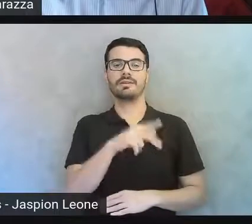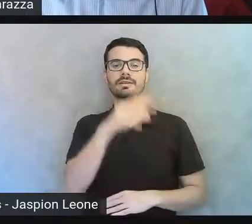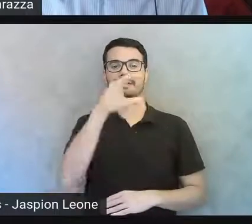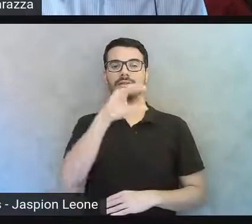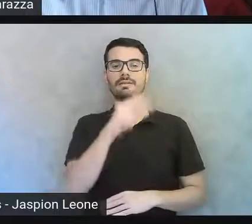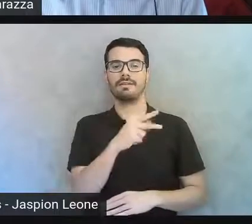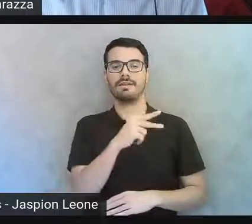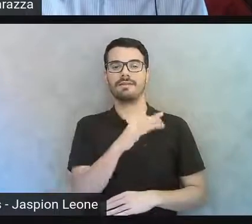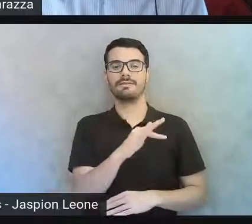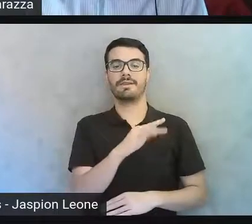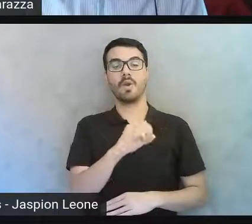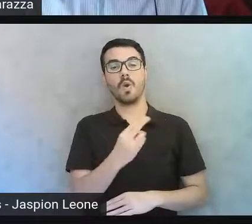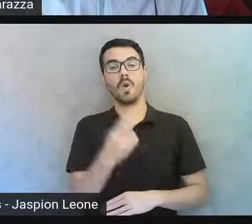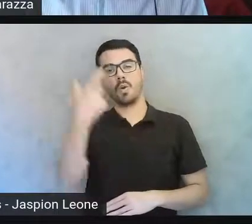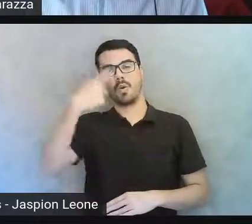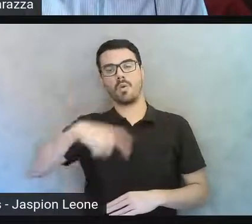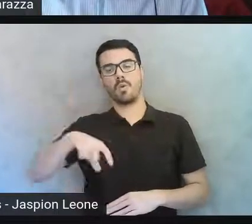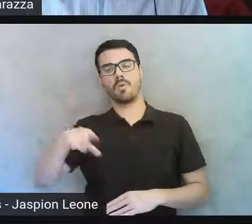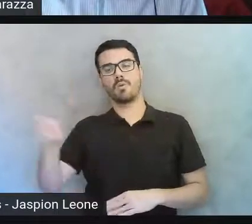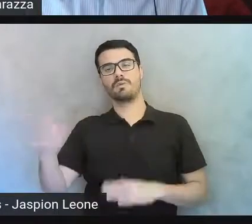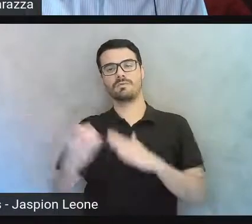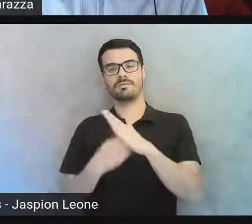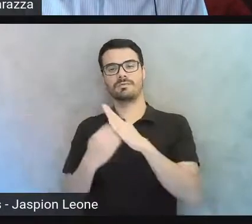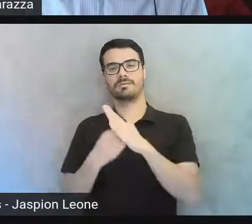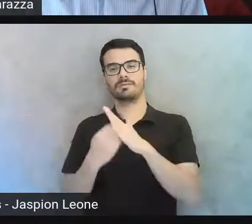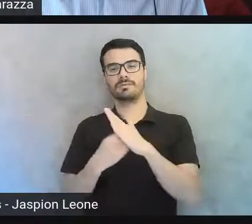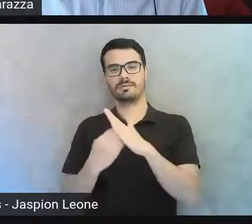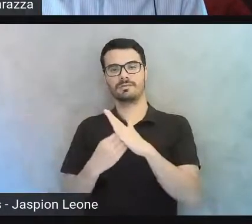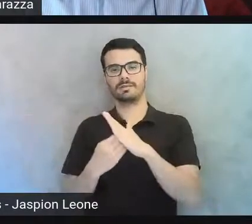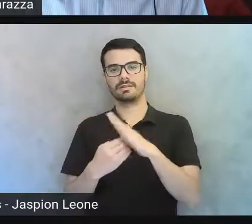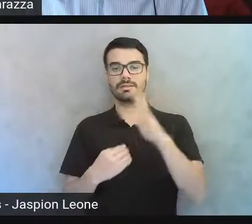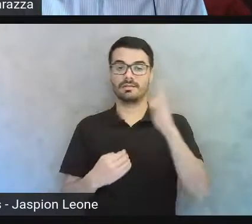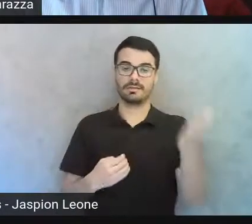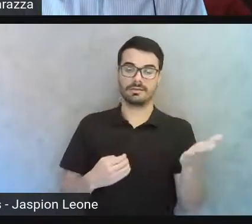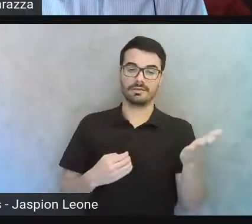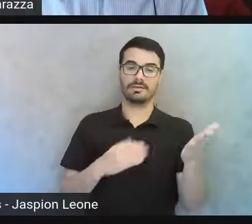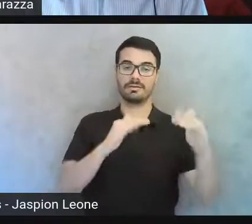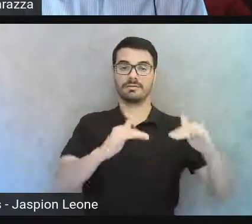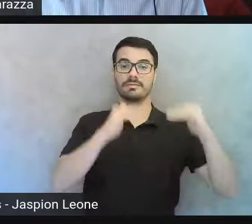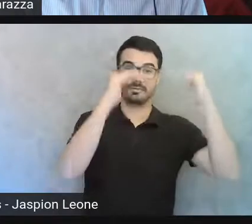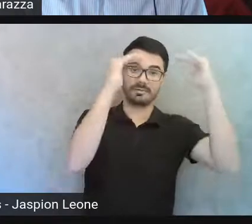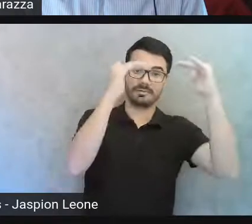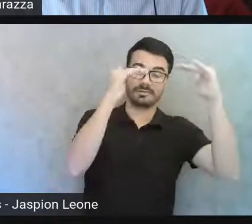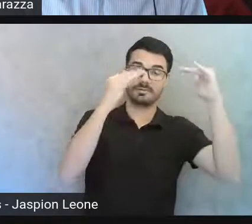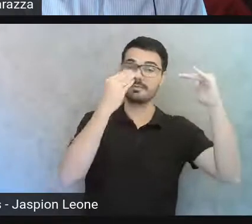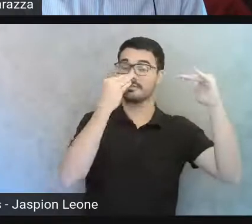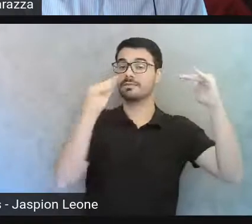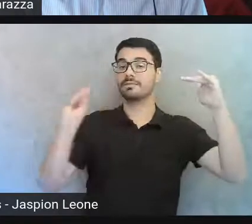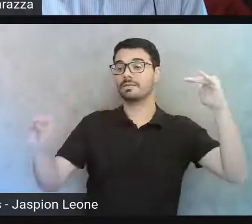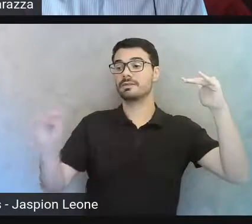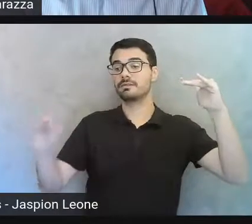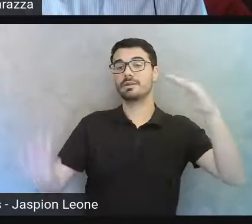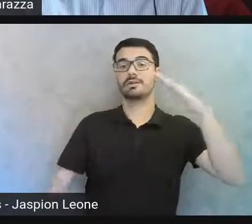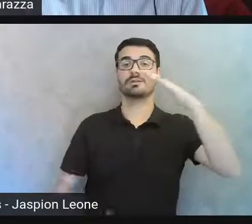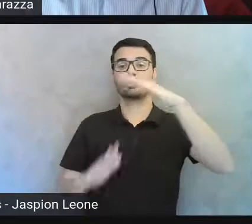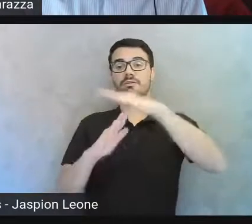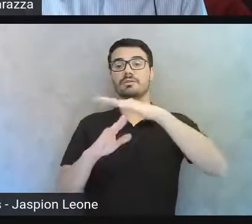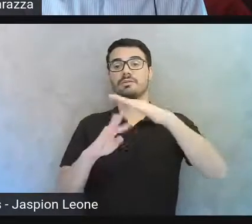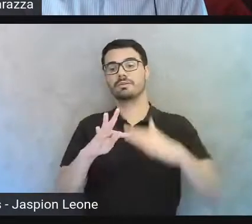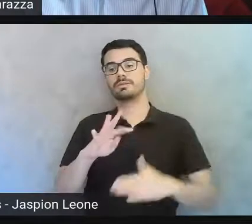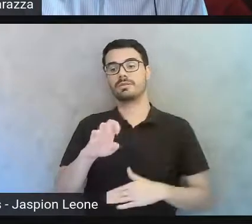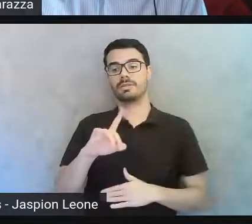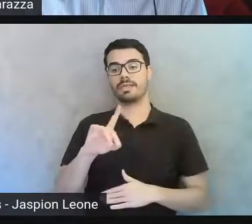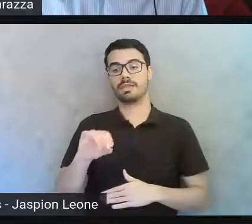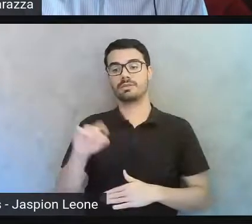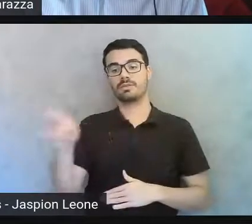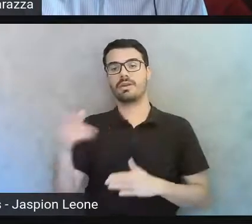física. O Supremo atendeu a interdição das pessoas jurídicas e ignorou o problema do teto, que, na verdade, é a base do